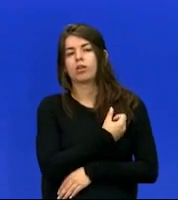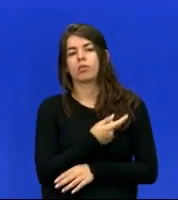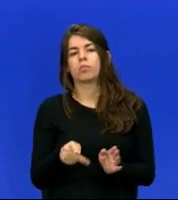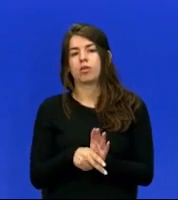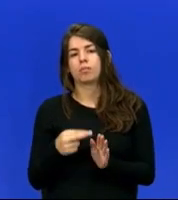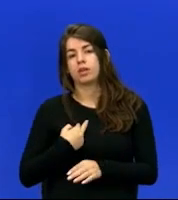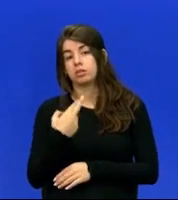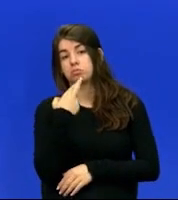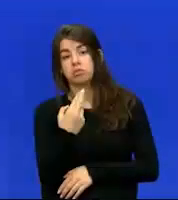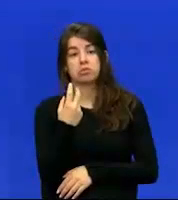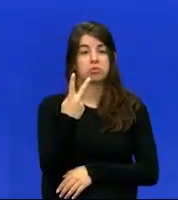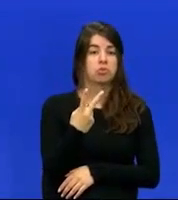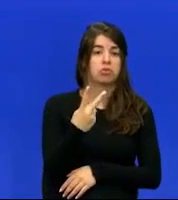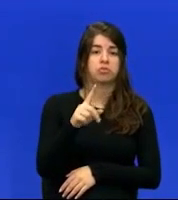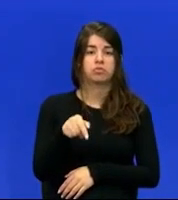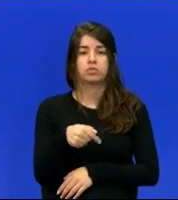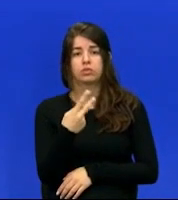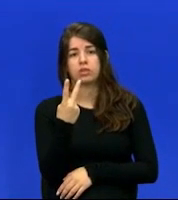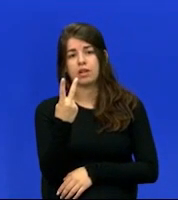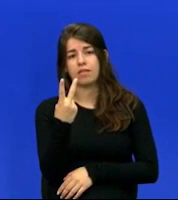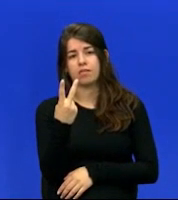a